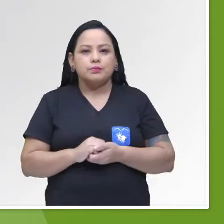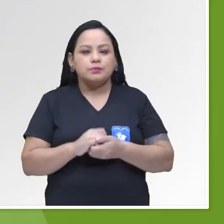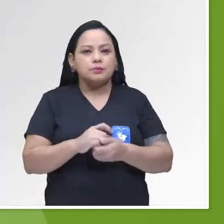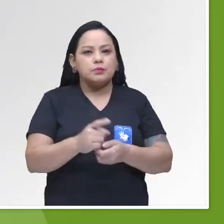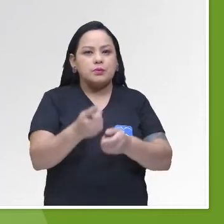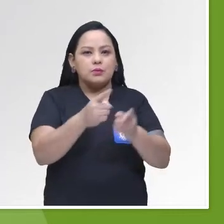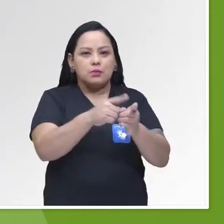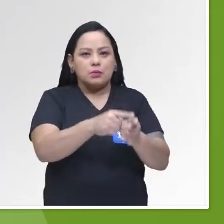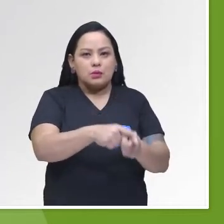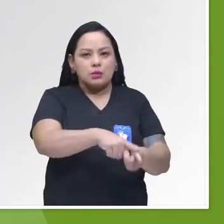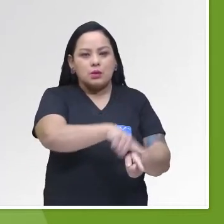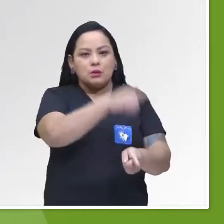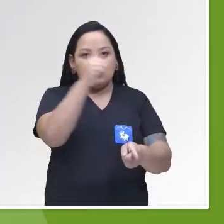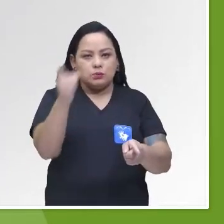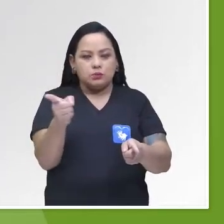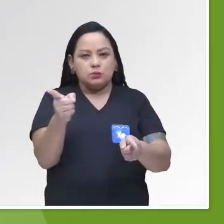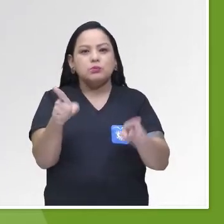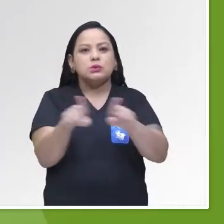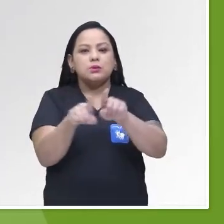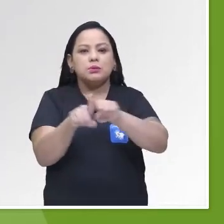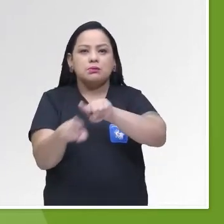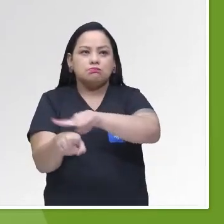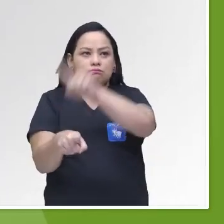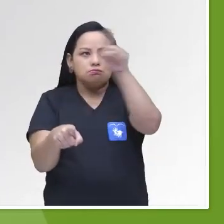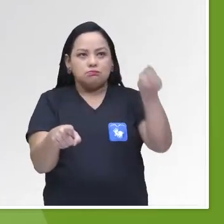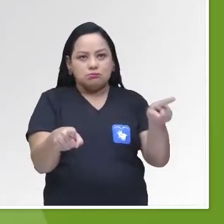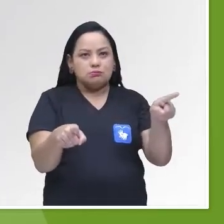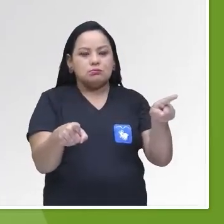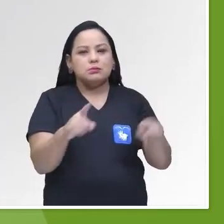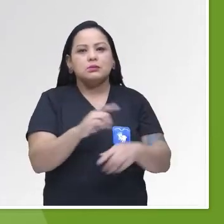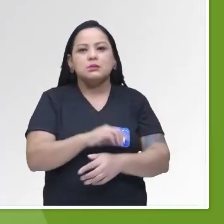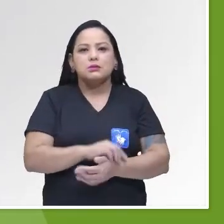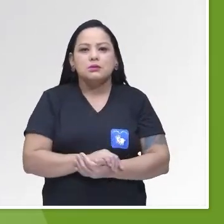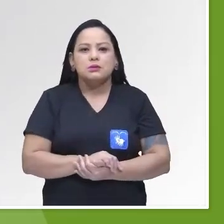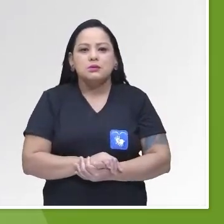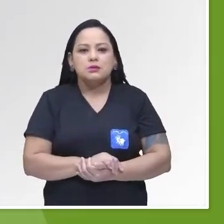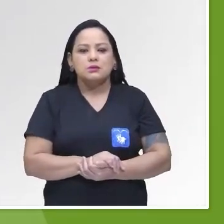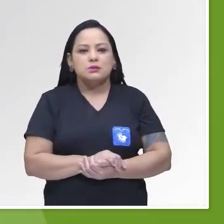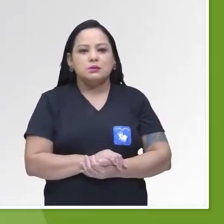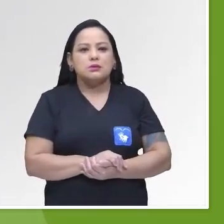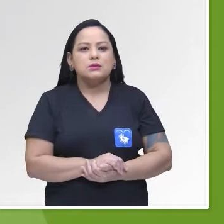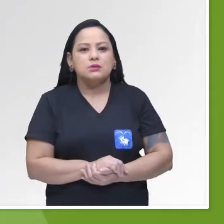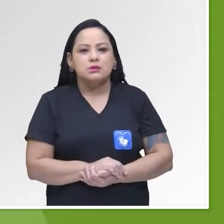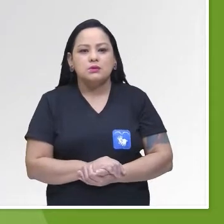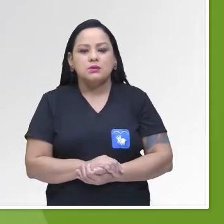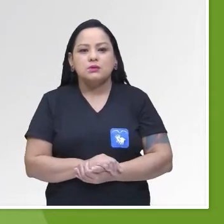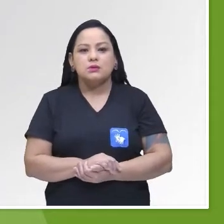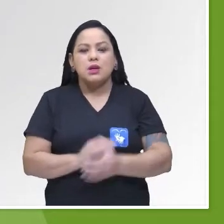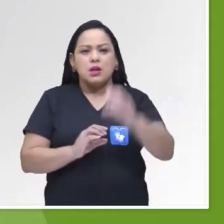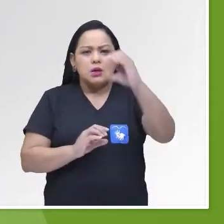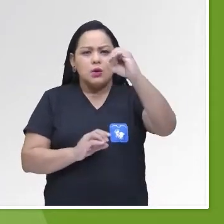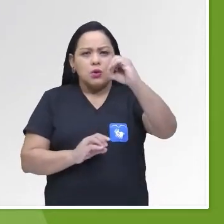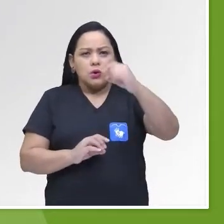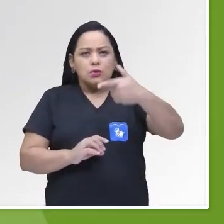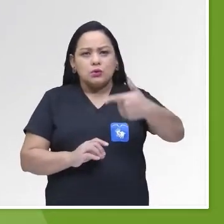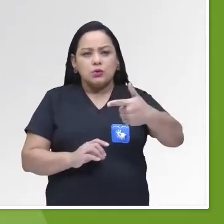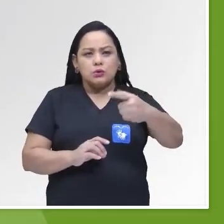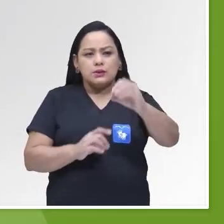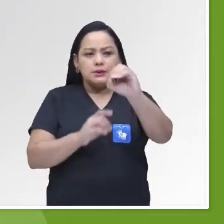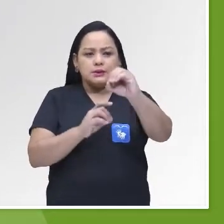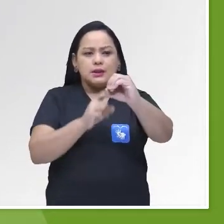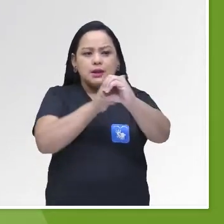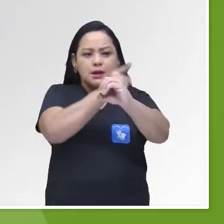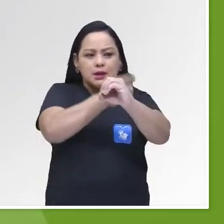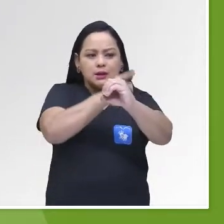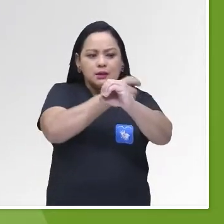tanto nos reagentes como nos produtos. Aqui o coeficiente é 1, não é isso? Então, 1